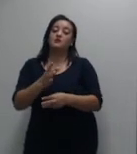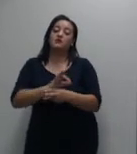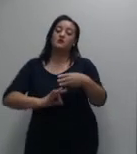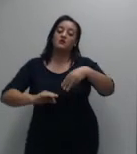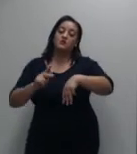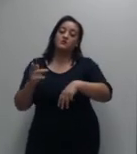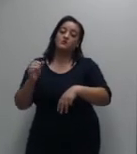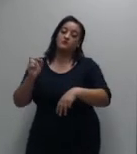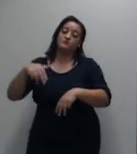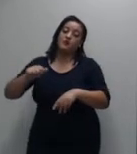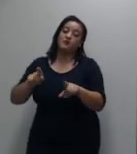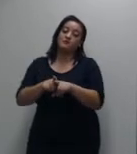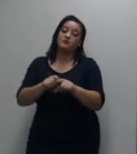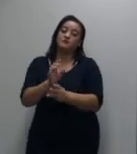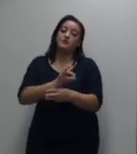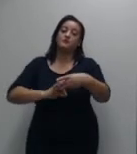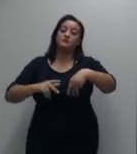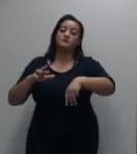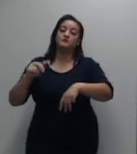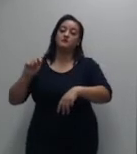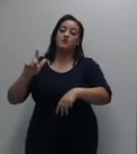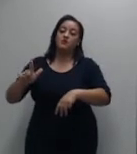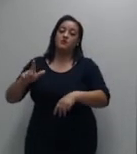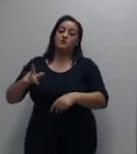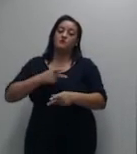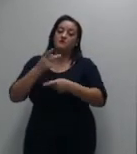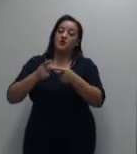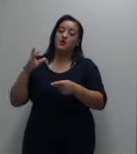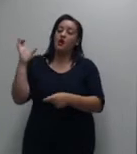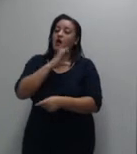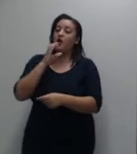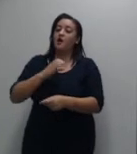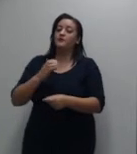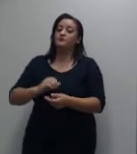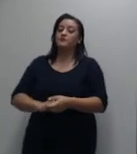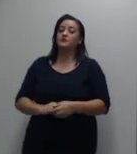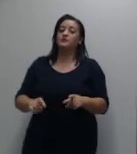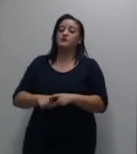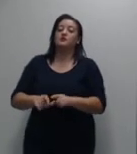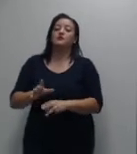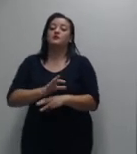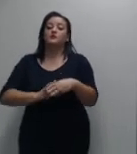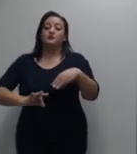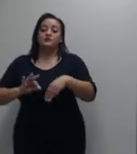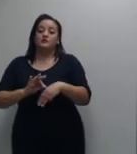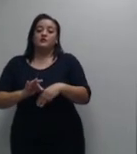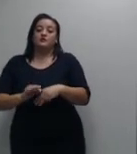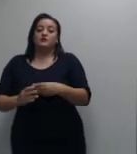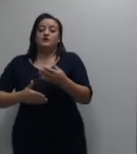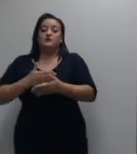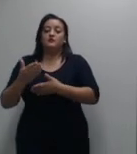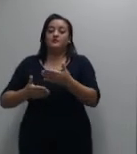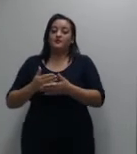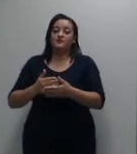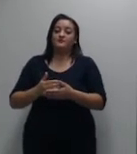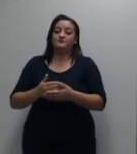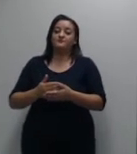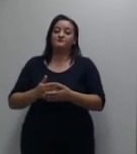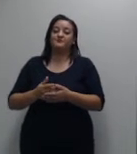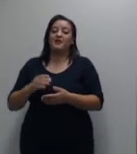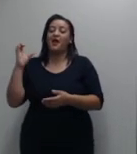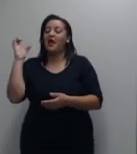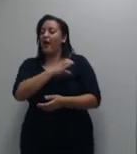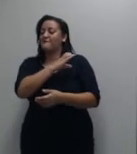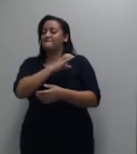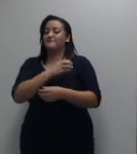Industrial sire uma ponto baixo quantidade por disso o silêncio início é em voz de pássaros muito